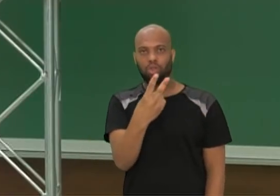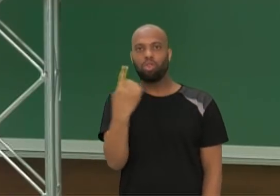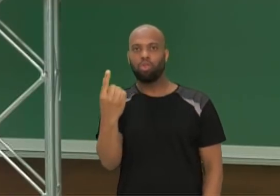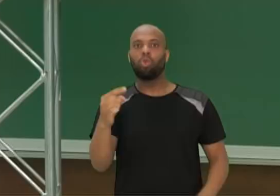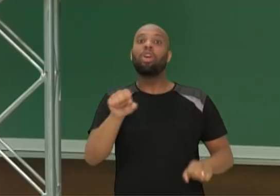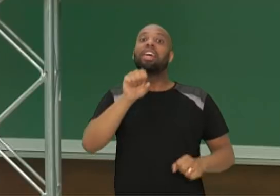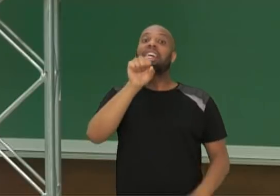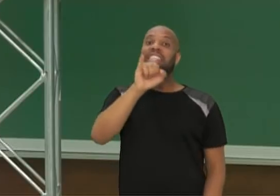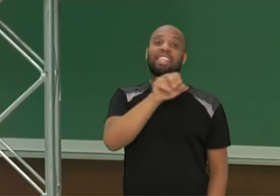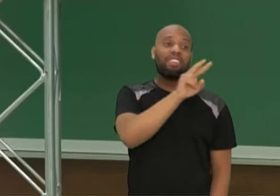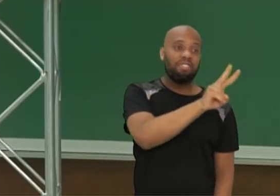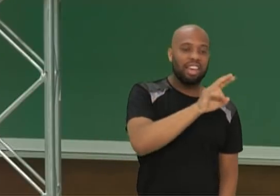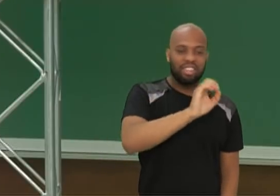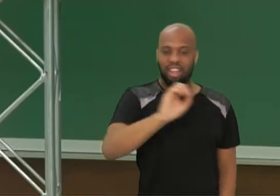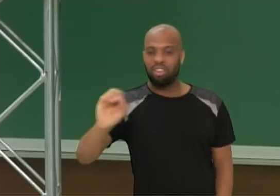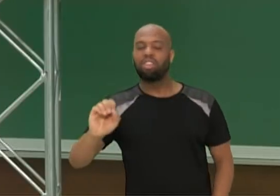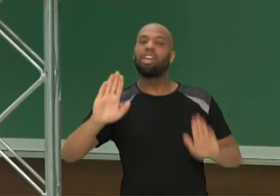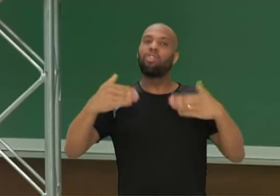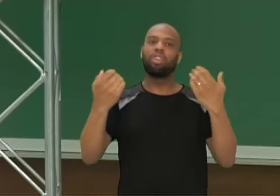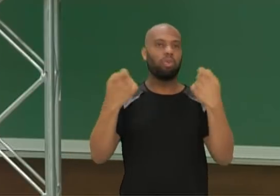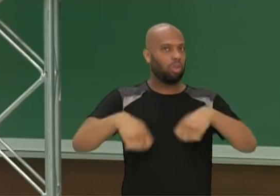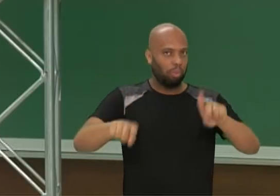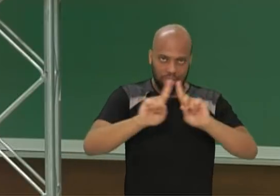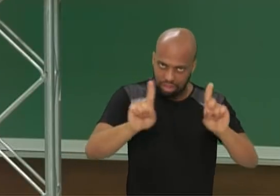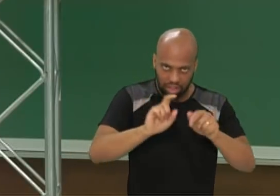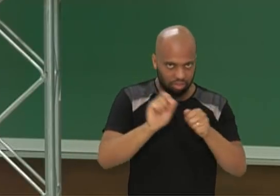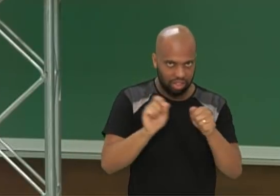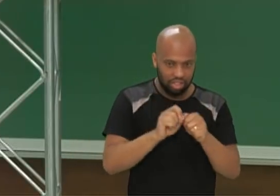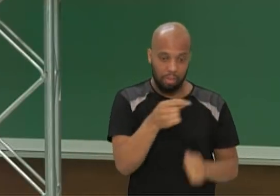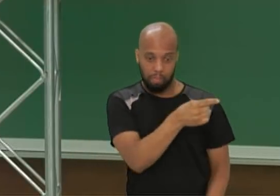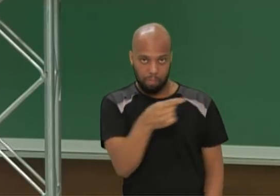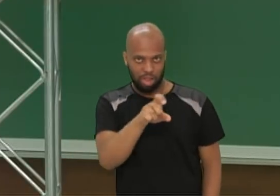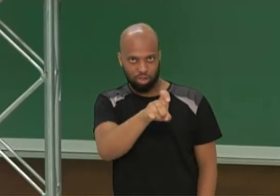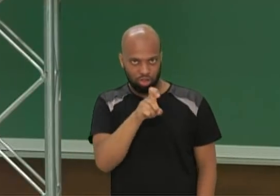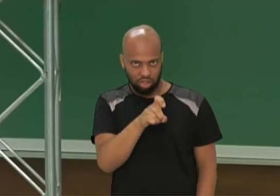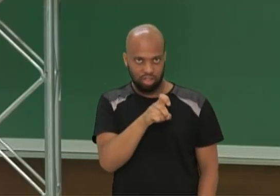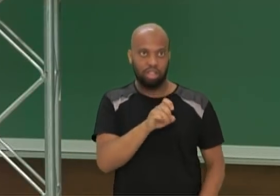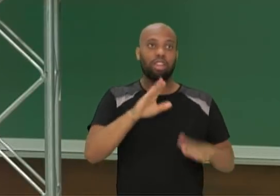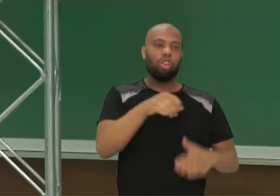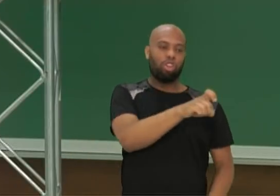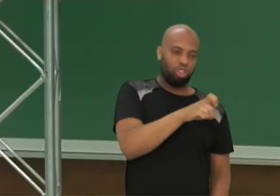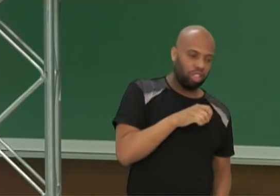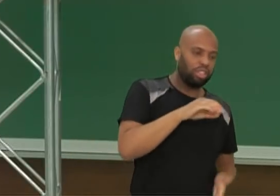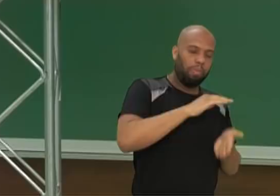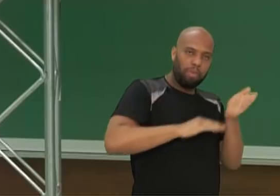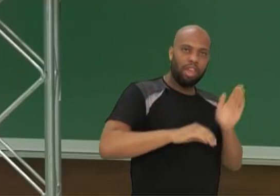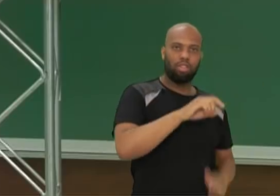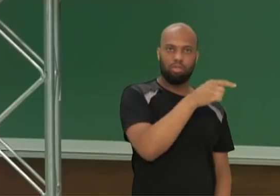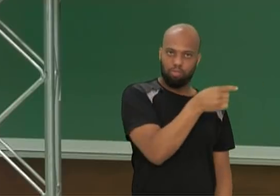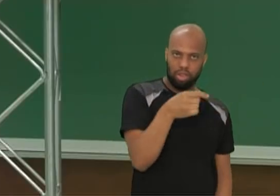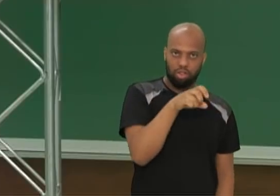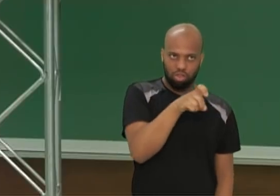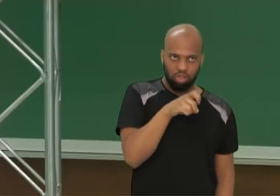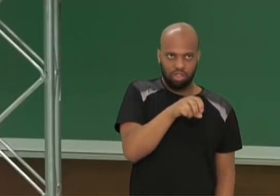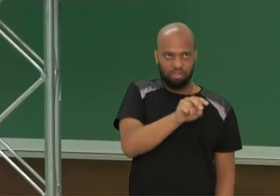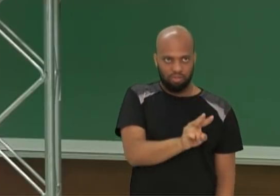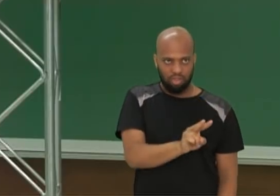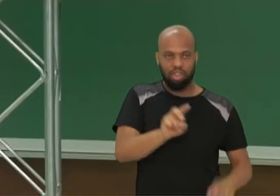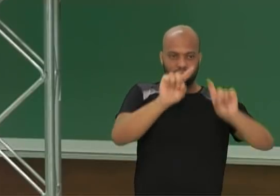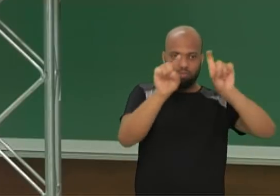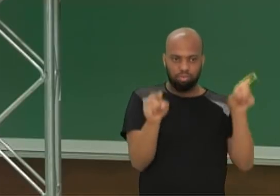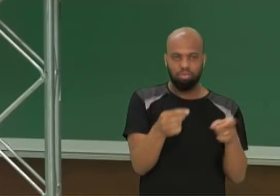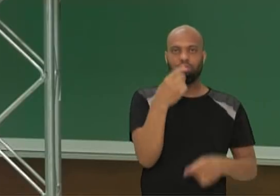com certeza você vai ter essa compensação. X só subtrai de x, então x menos x do vértice,